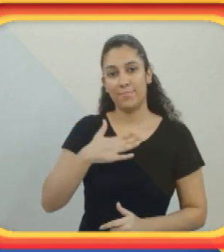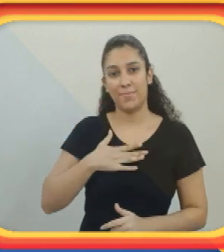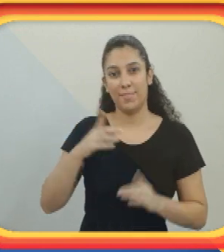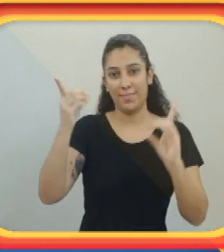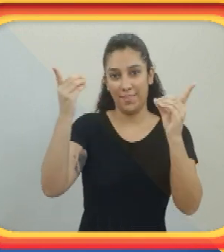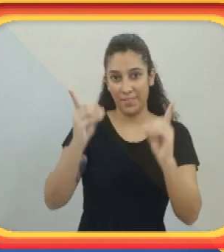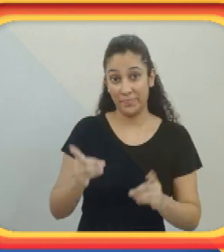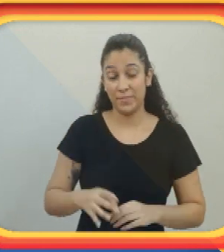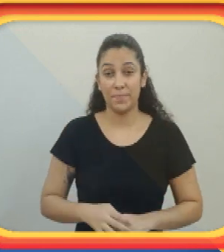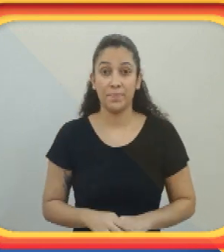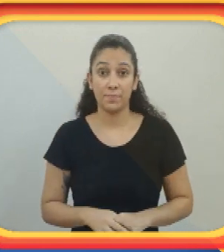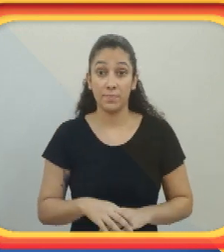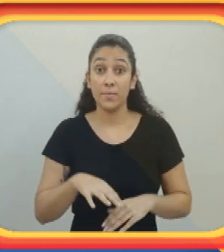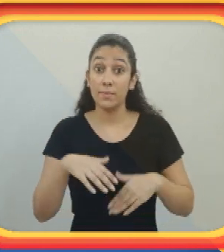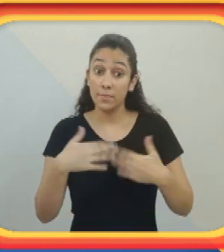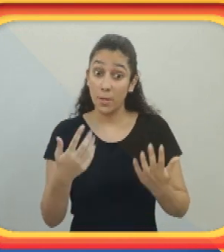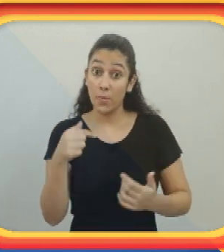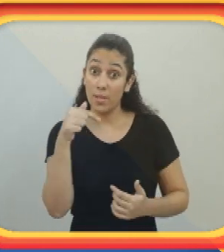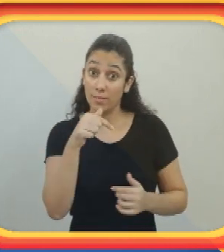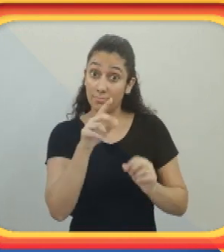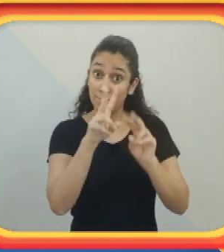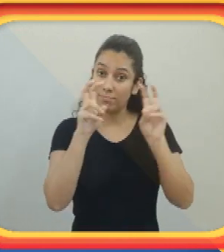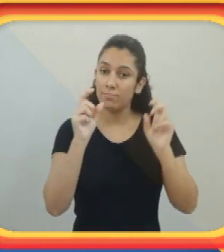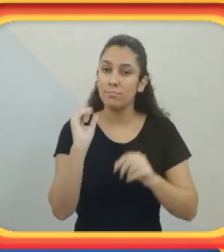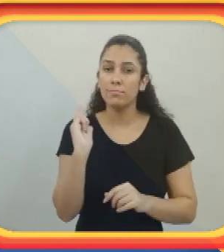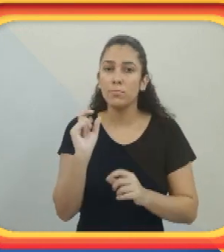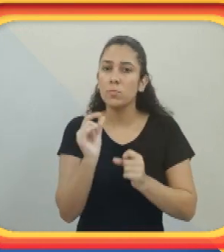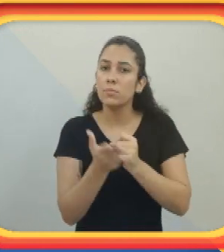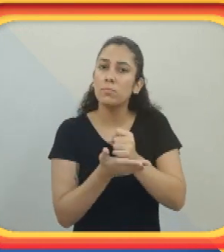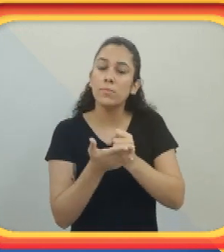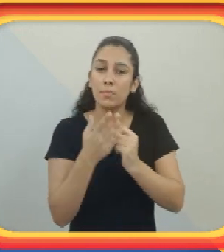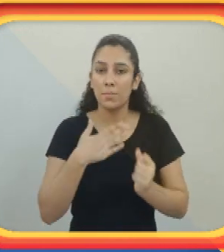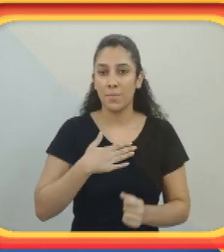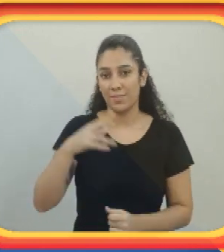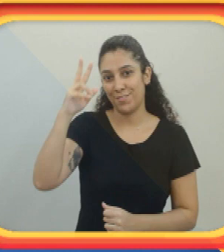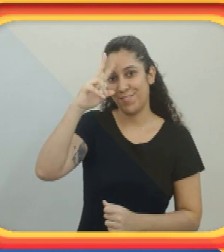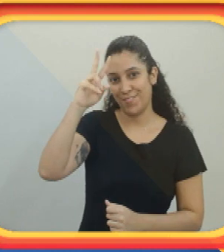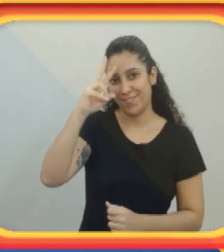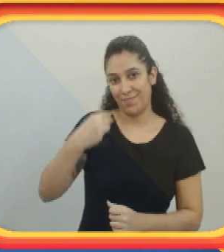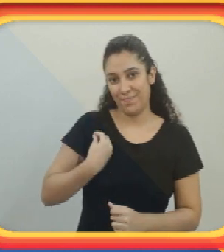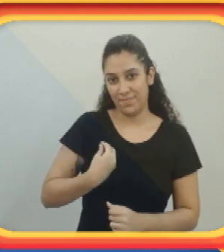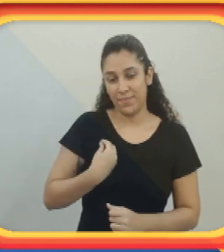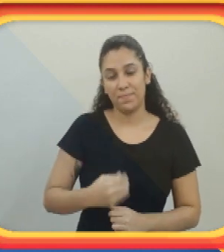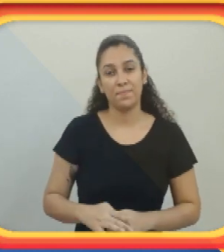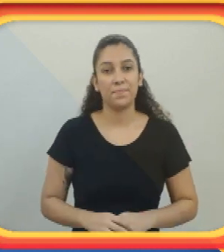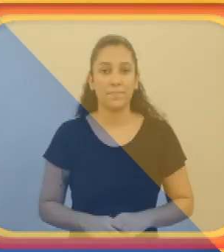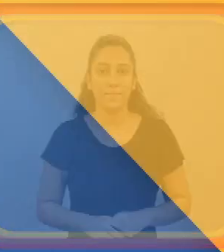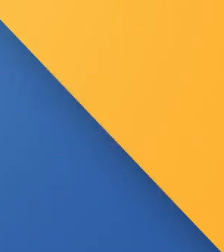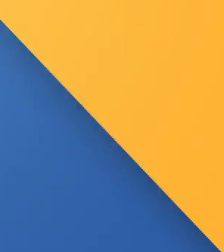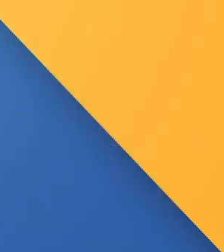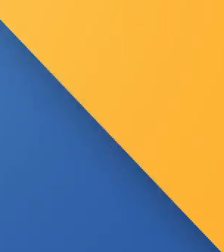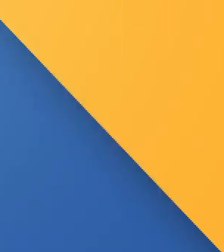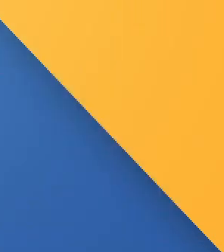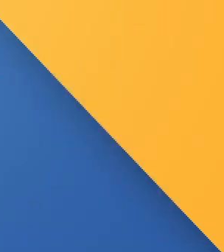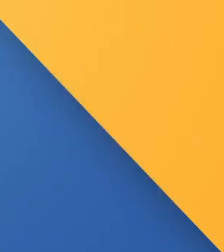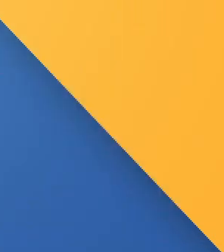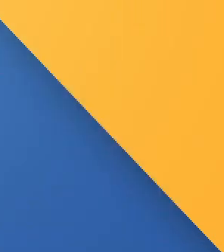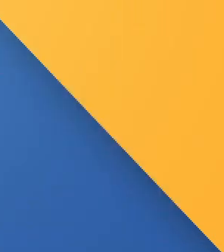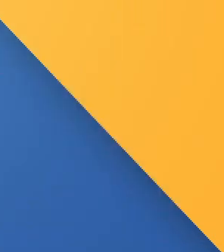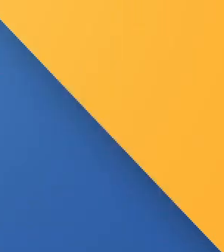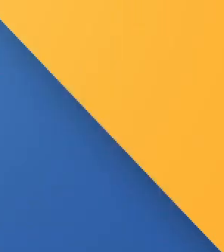daquele ano. E eu tenho muito orgulho em dizer que o nosso